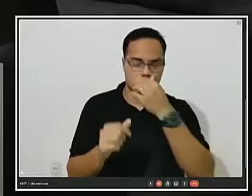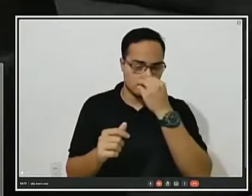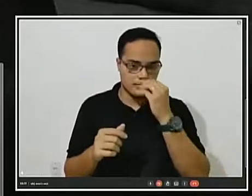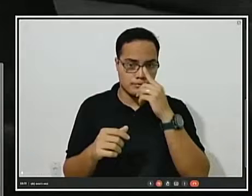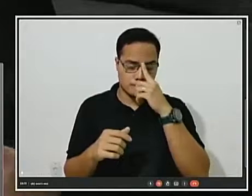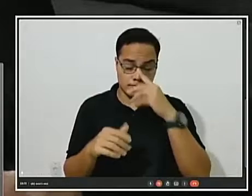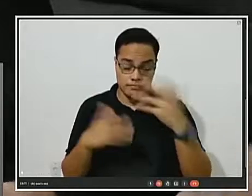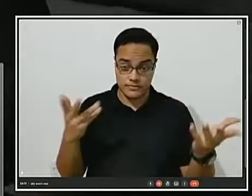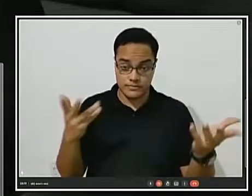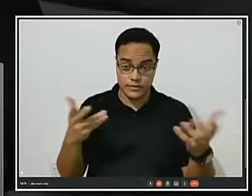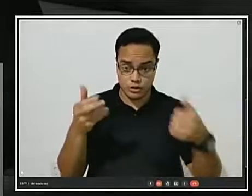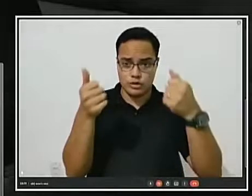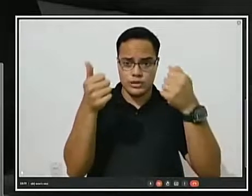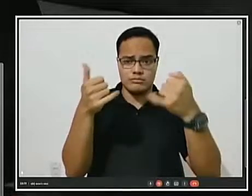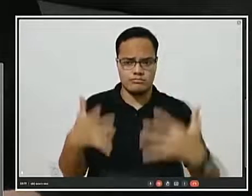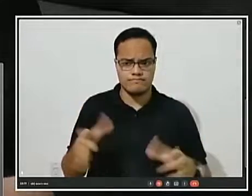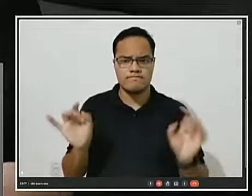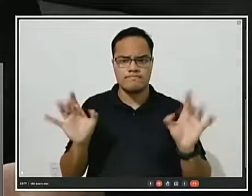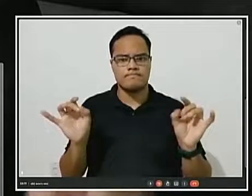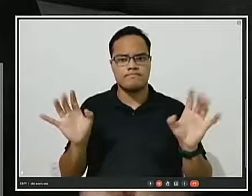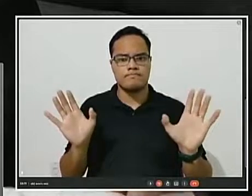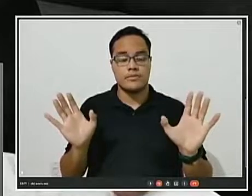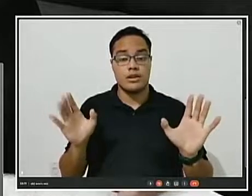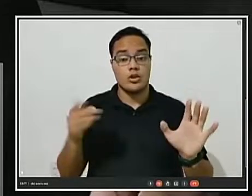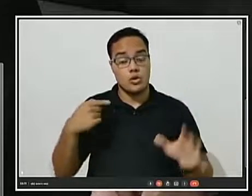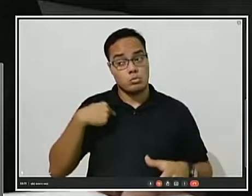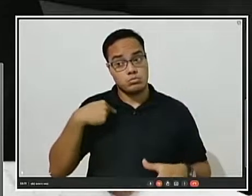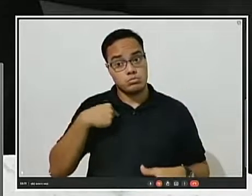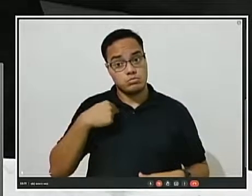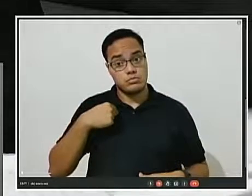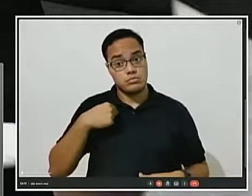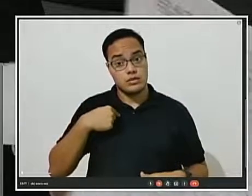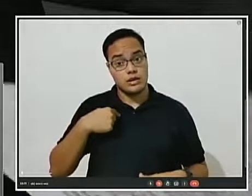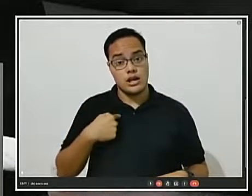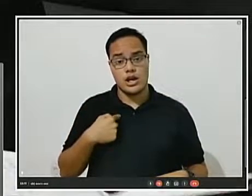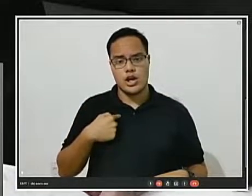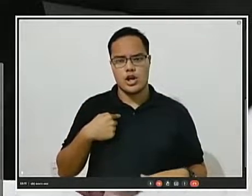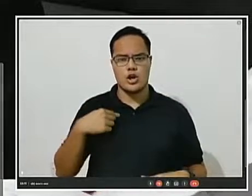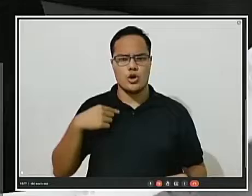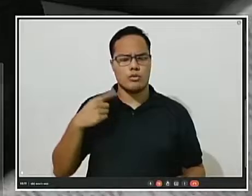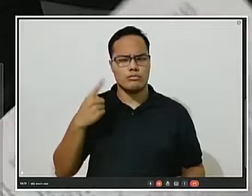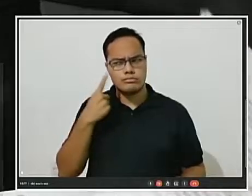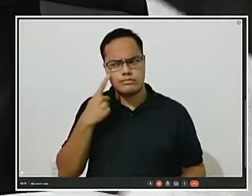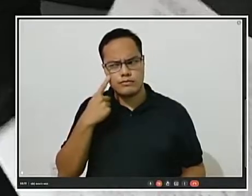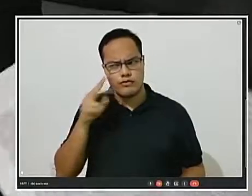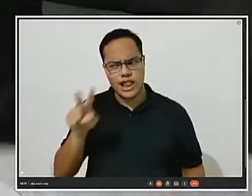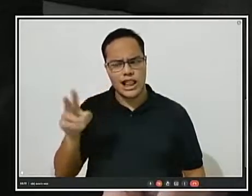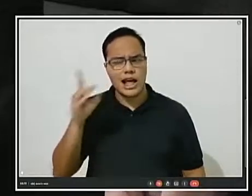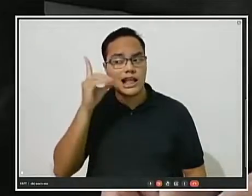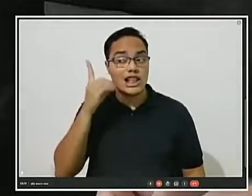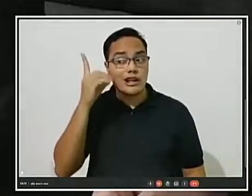palavra a minha posição referente né Essa questão de de Deputados aí é